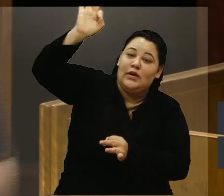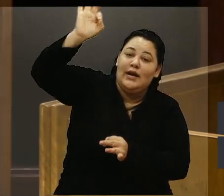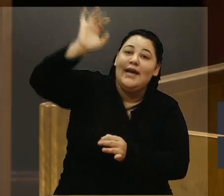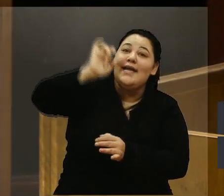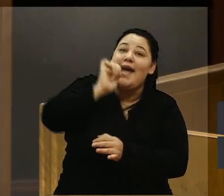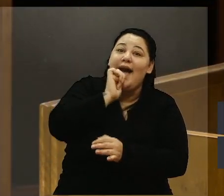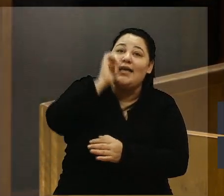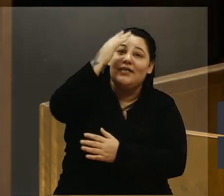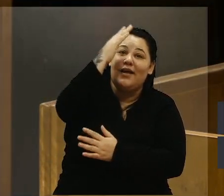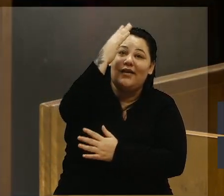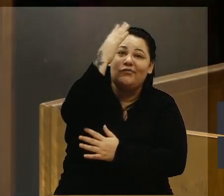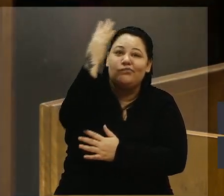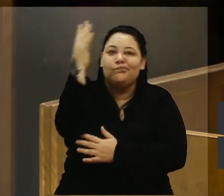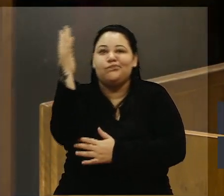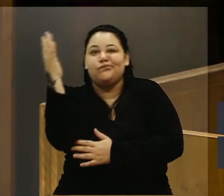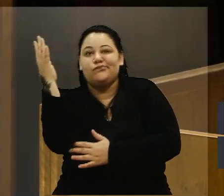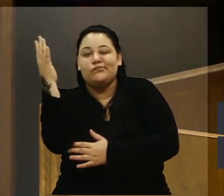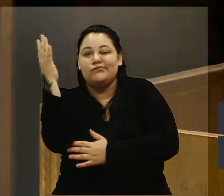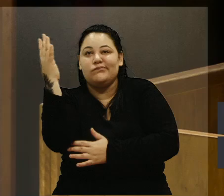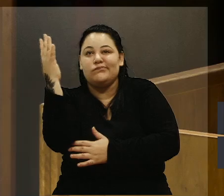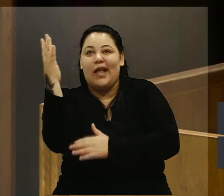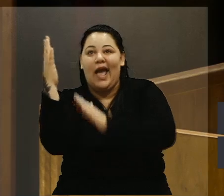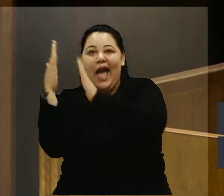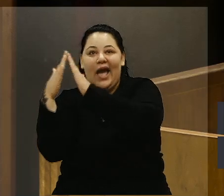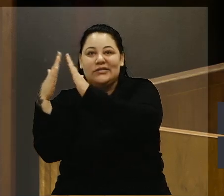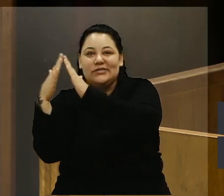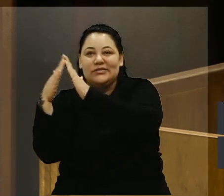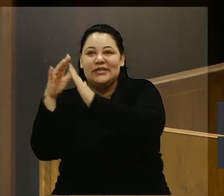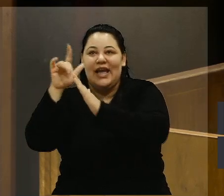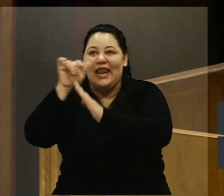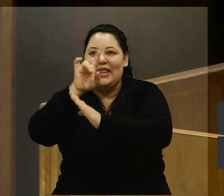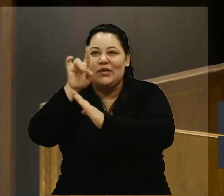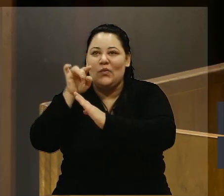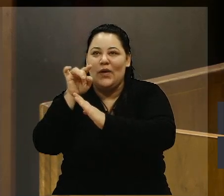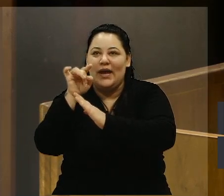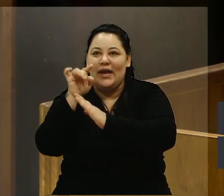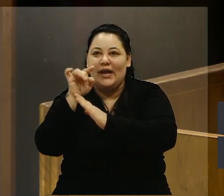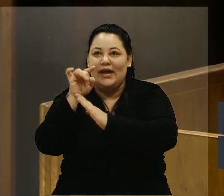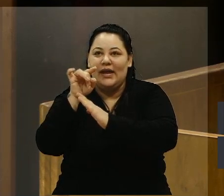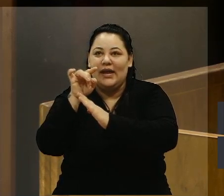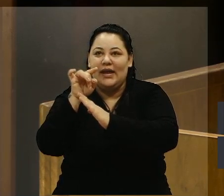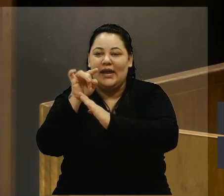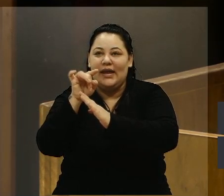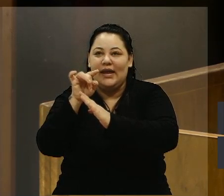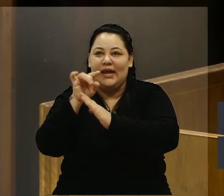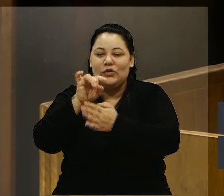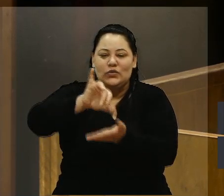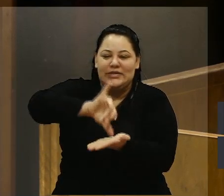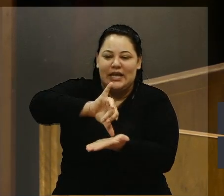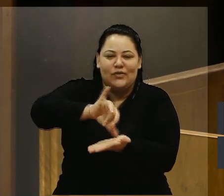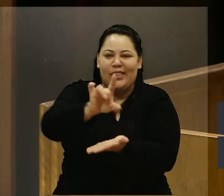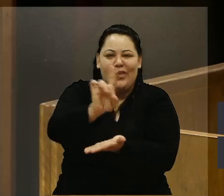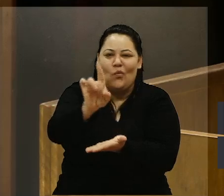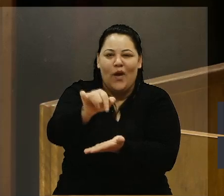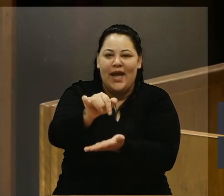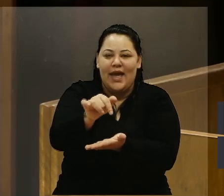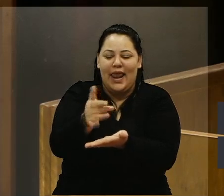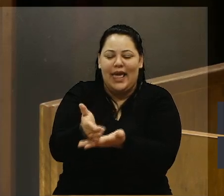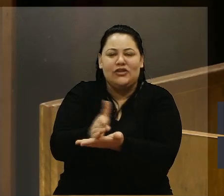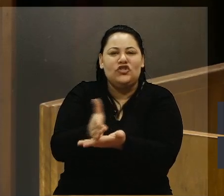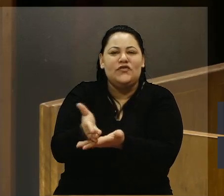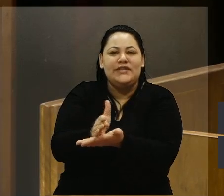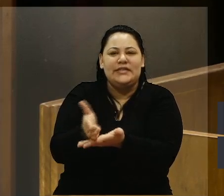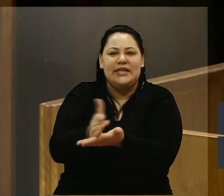lado da casa. E ela é uma árvore, assim, fora de linha, porque ela não é nem na praça, e também ela é entre a